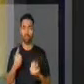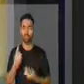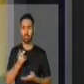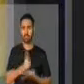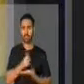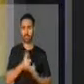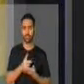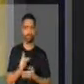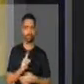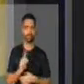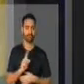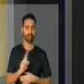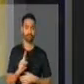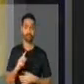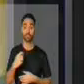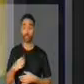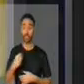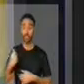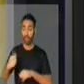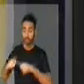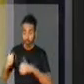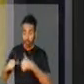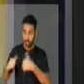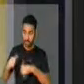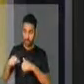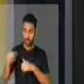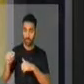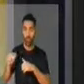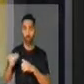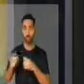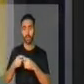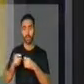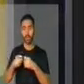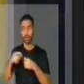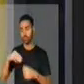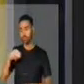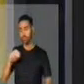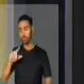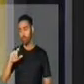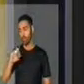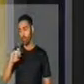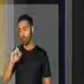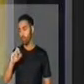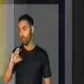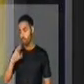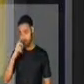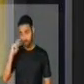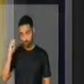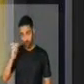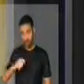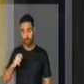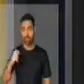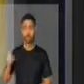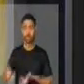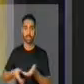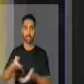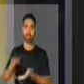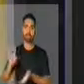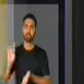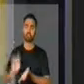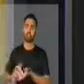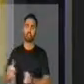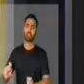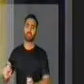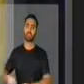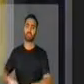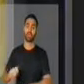usar. Não, a gente tem, com o avanço da medicina molecular, a gente tem a terapia-alvo, aquela que vai realmente beneficiar ou